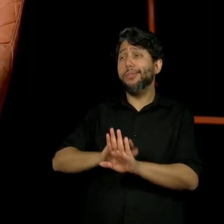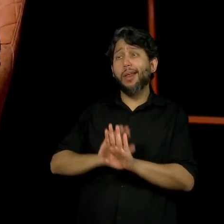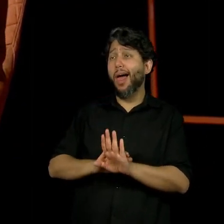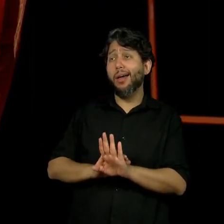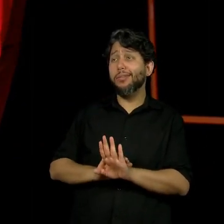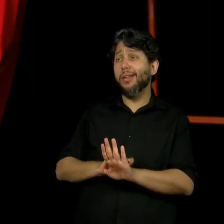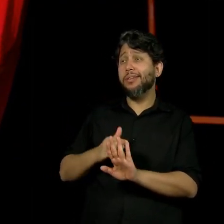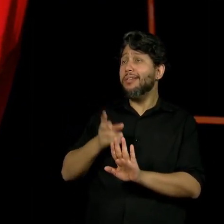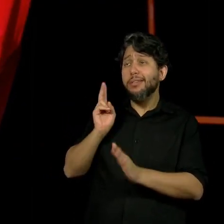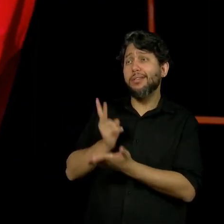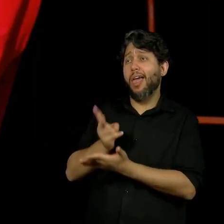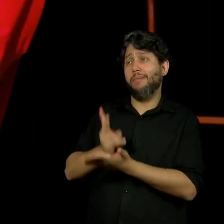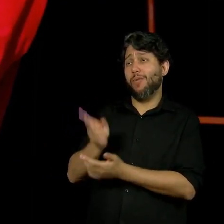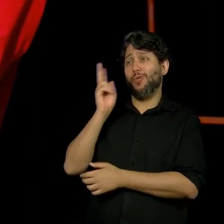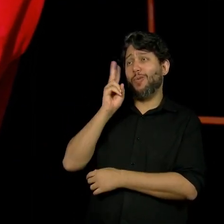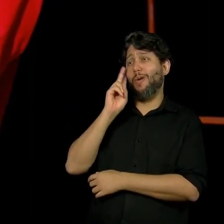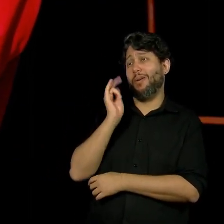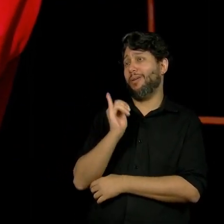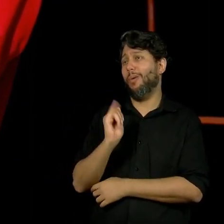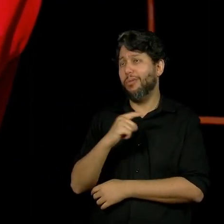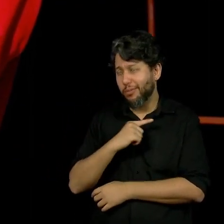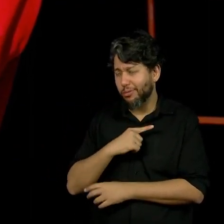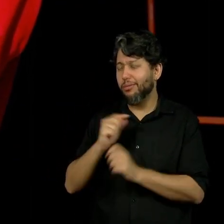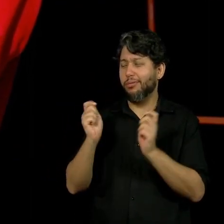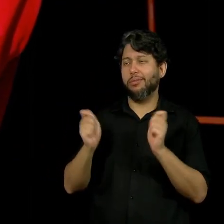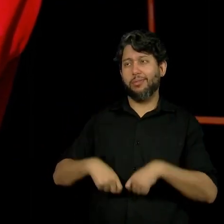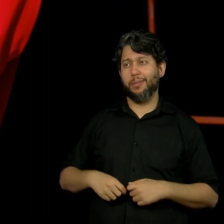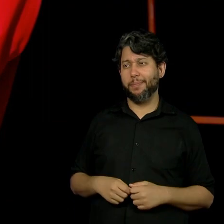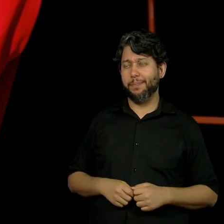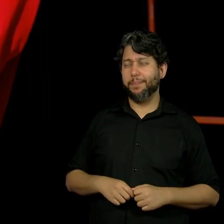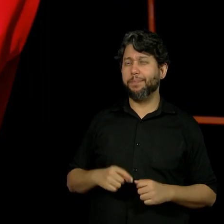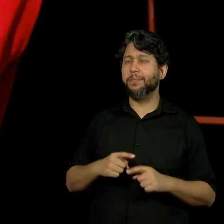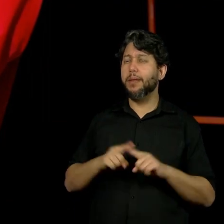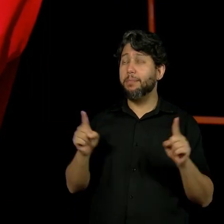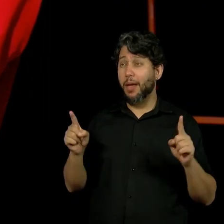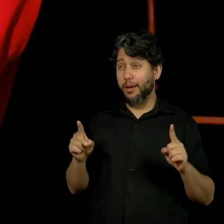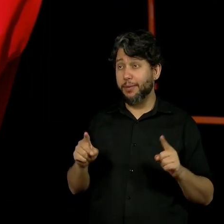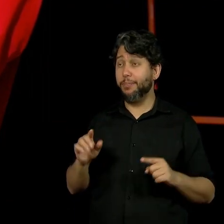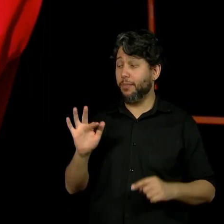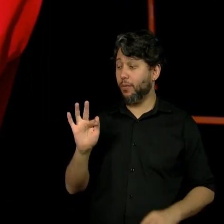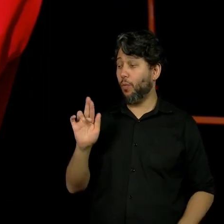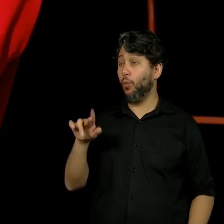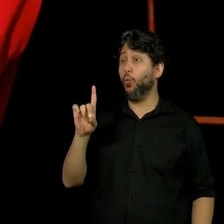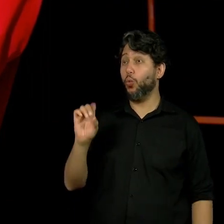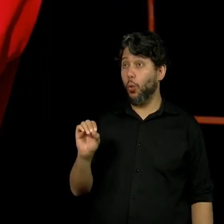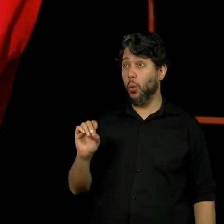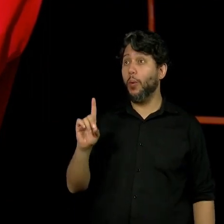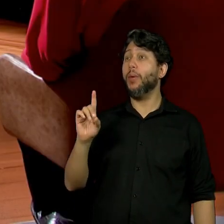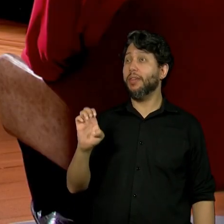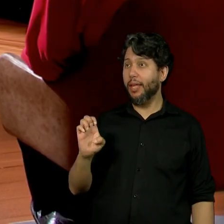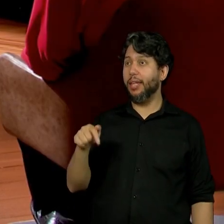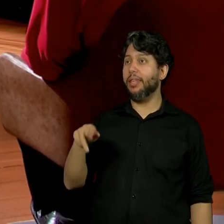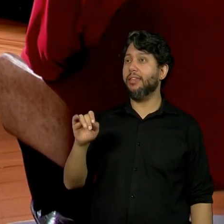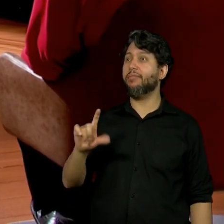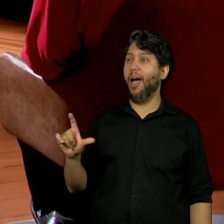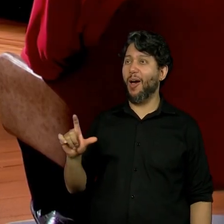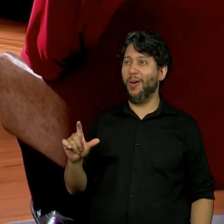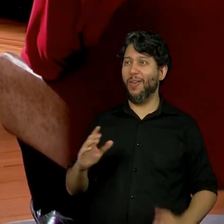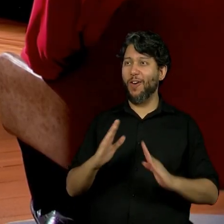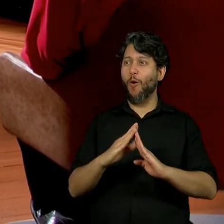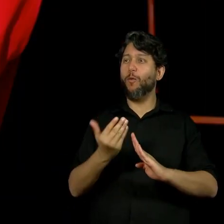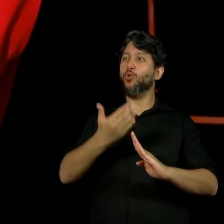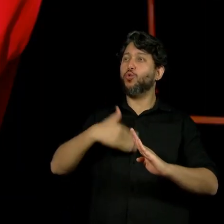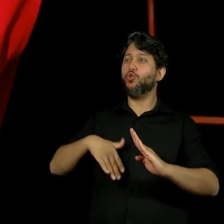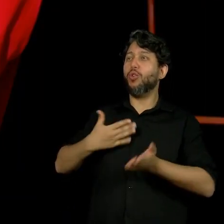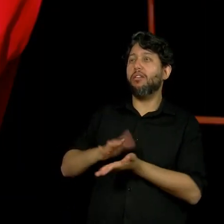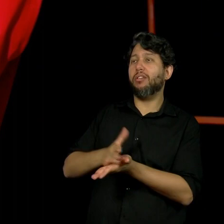né? Tudo tem um caos. Mas fundo de quintal, por exemplo. Foi um dos primeiros, né? Foi o